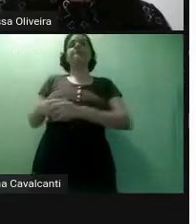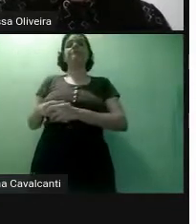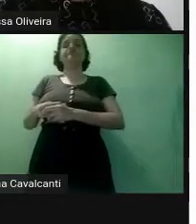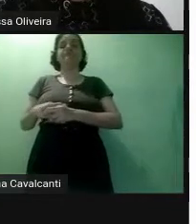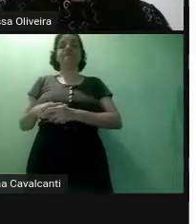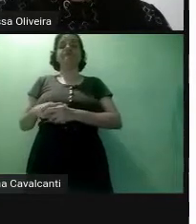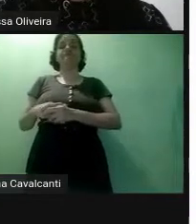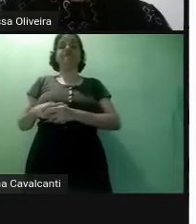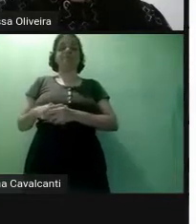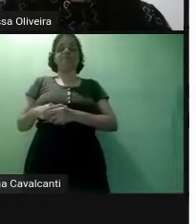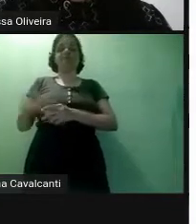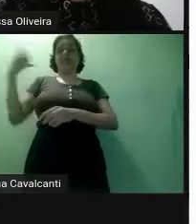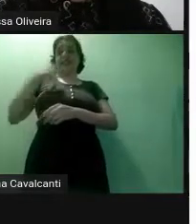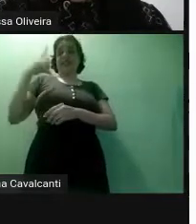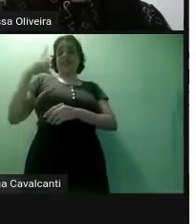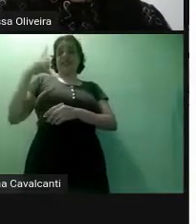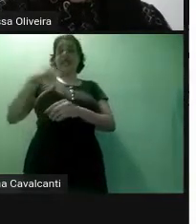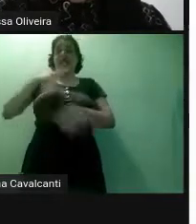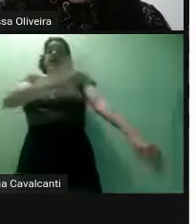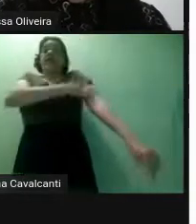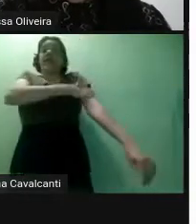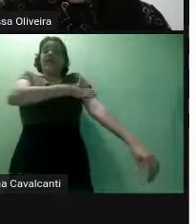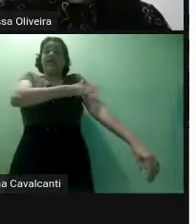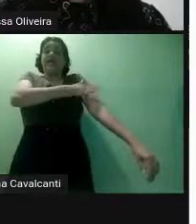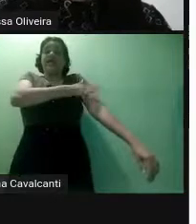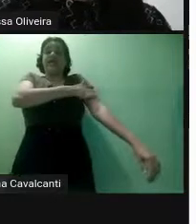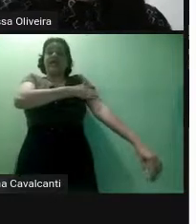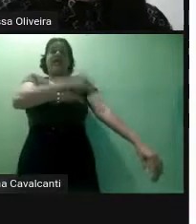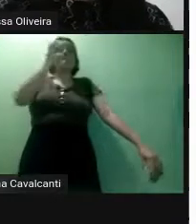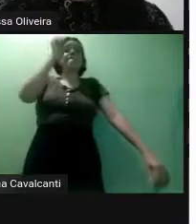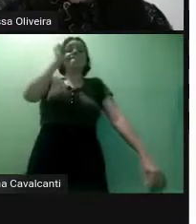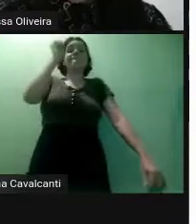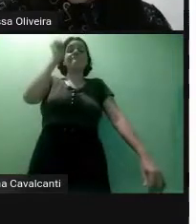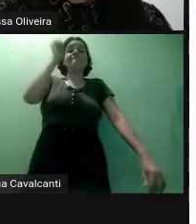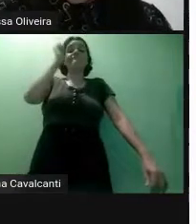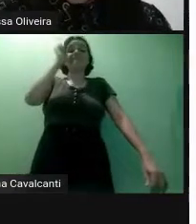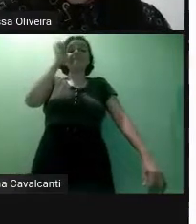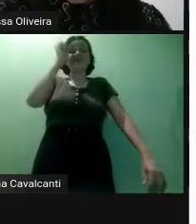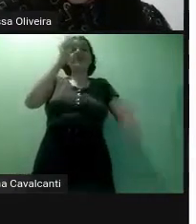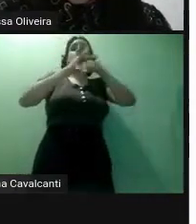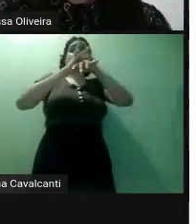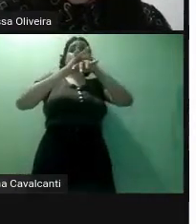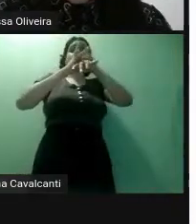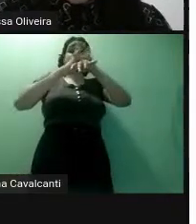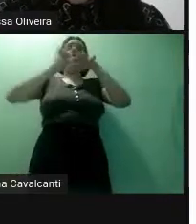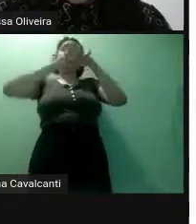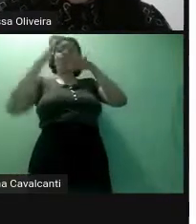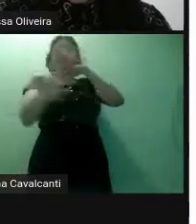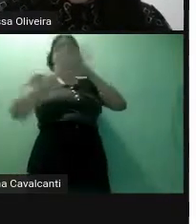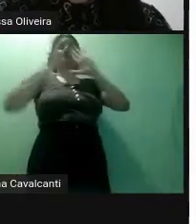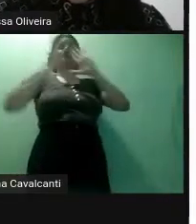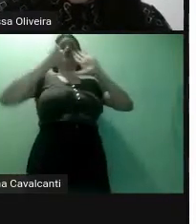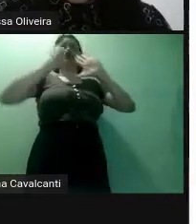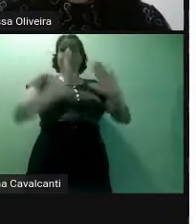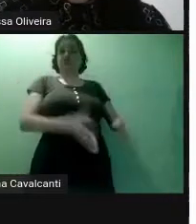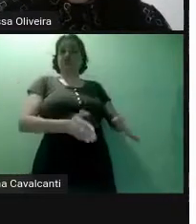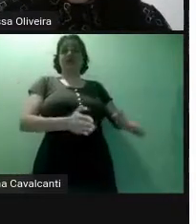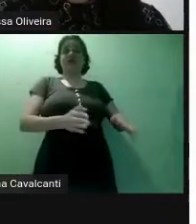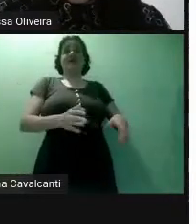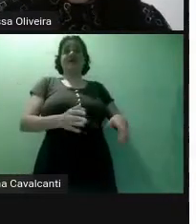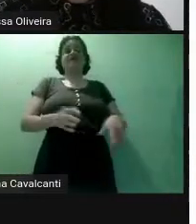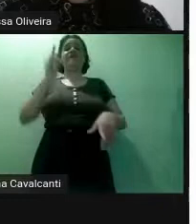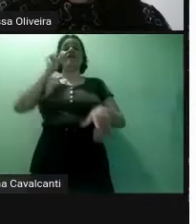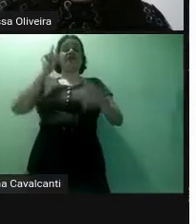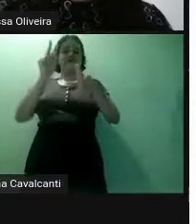Nessa coluninha da esquerda, existe uma menina que ela está infectada, tá, com coronavírus. Tanto é que vocês estão vendo aqui